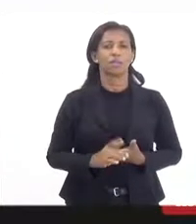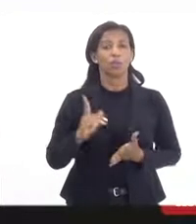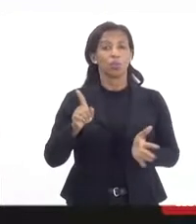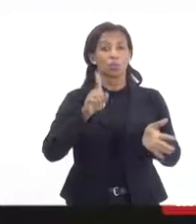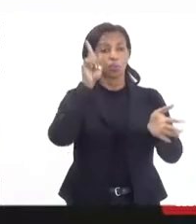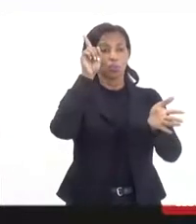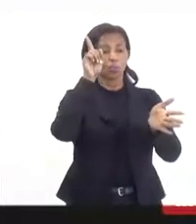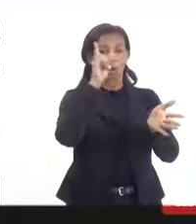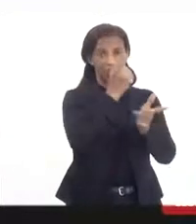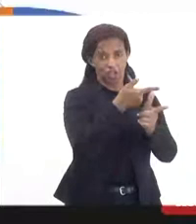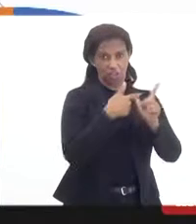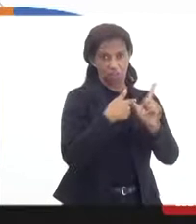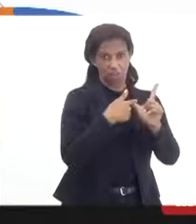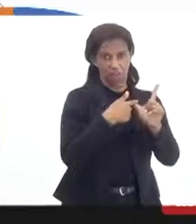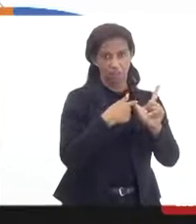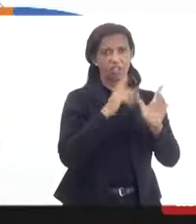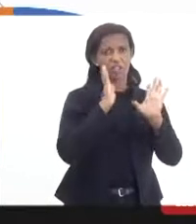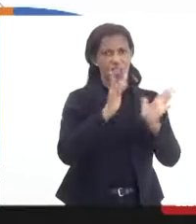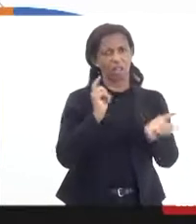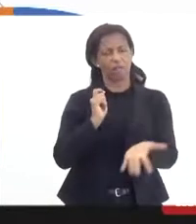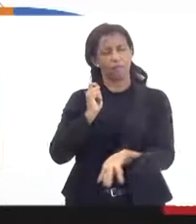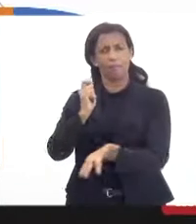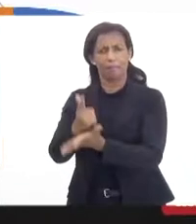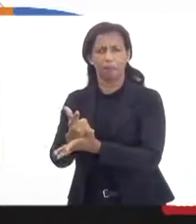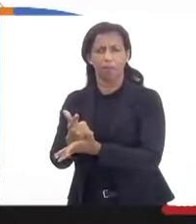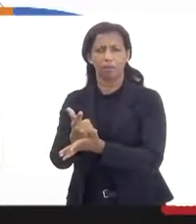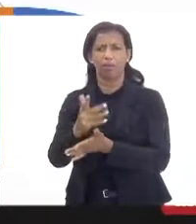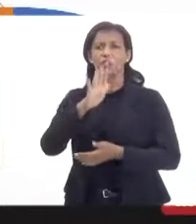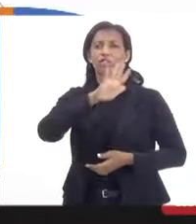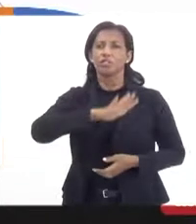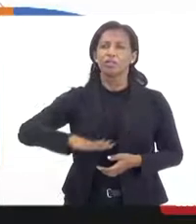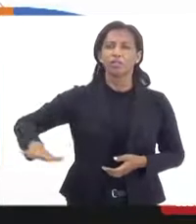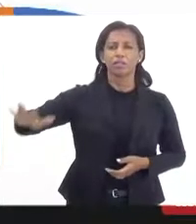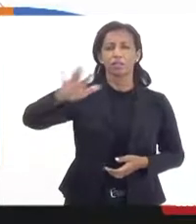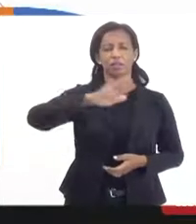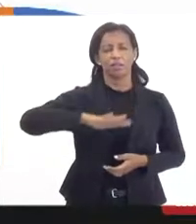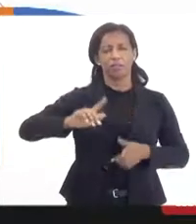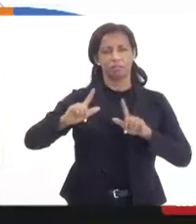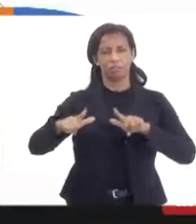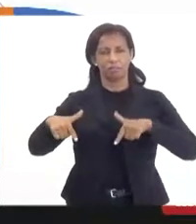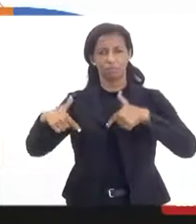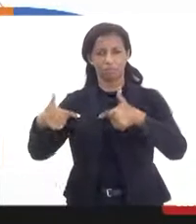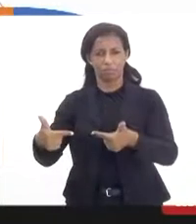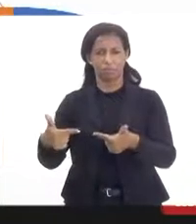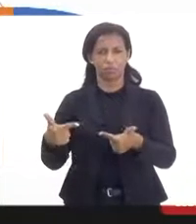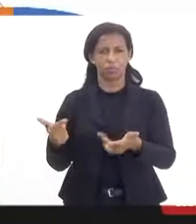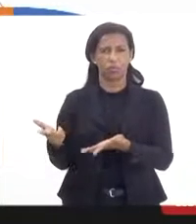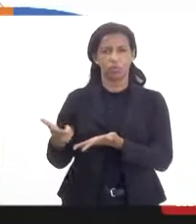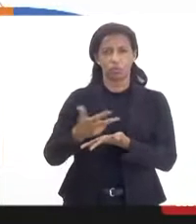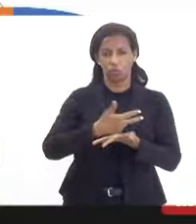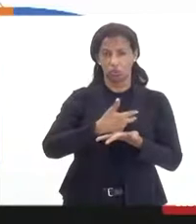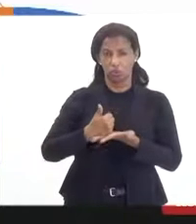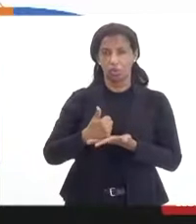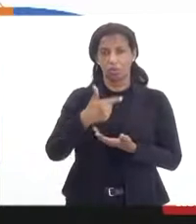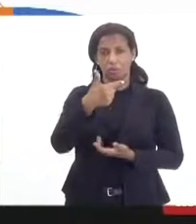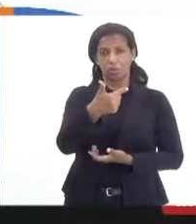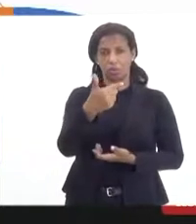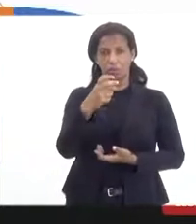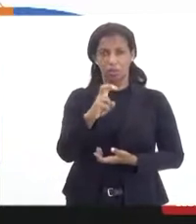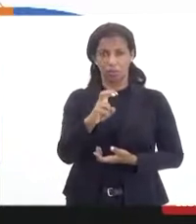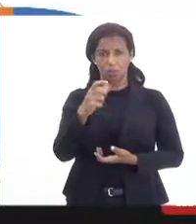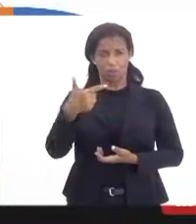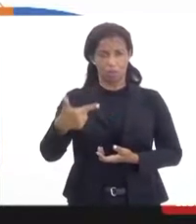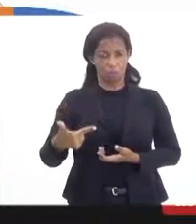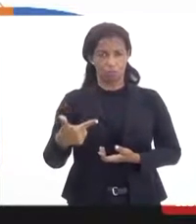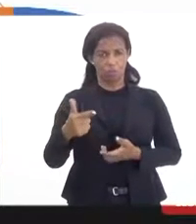foi pago. Um panorama geral das ações tributárias, né? Então, dessas 252